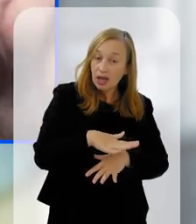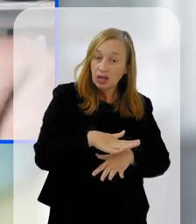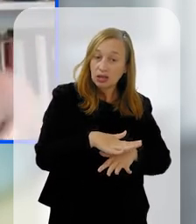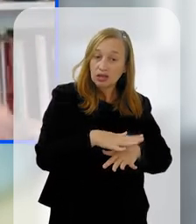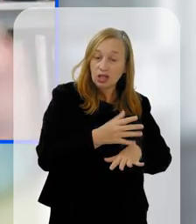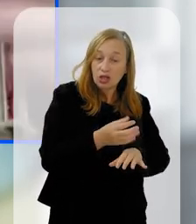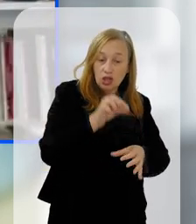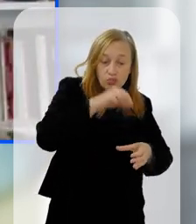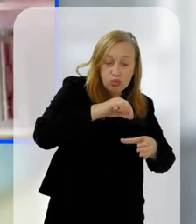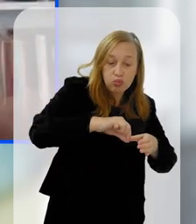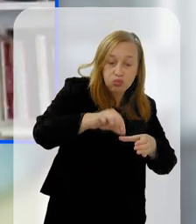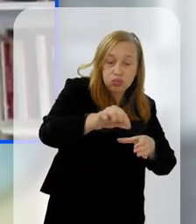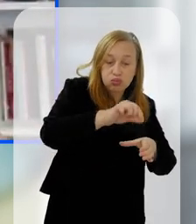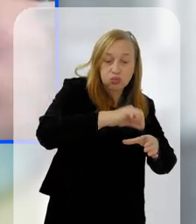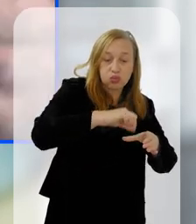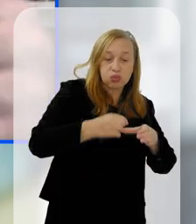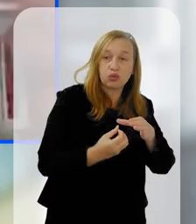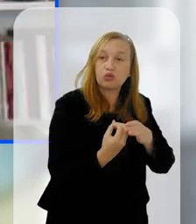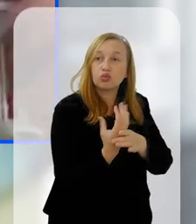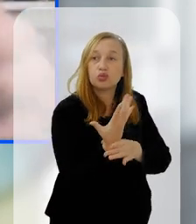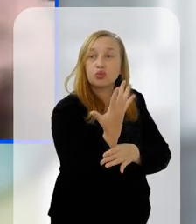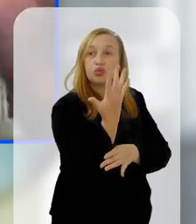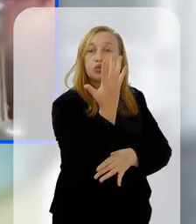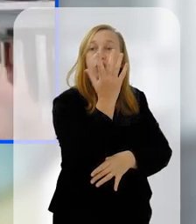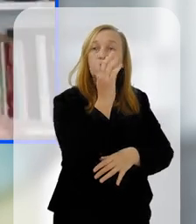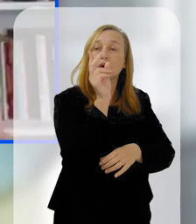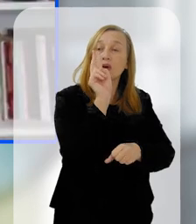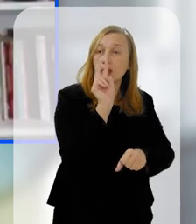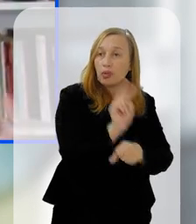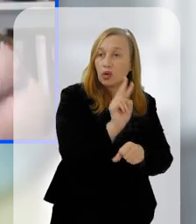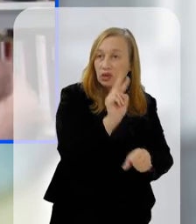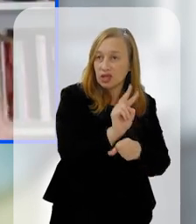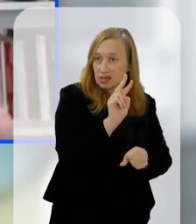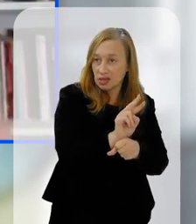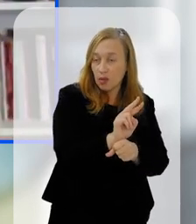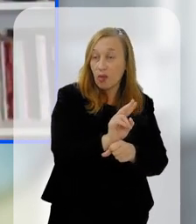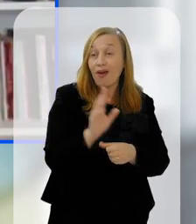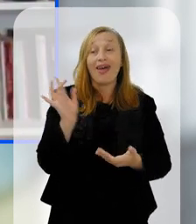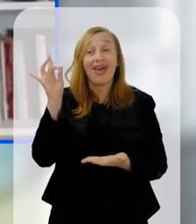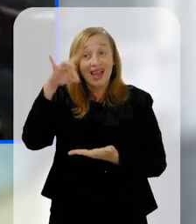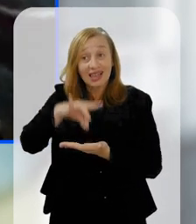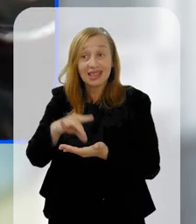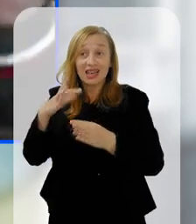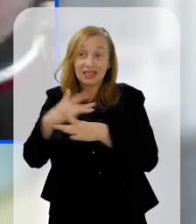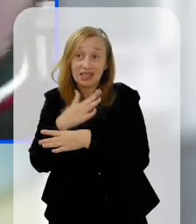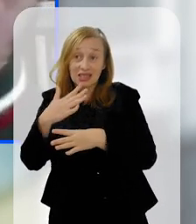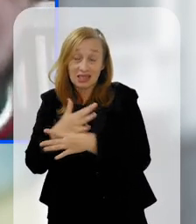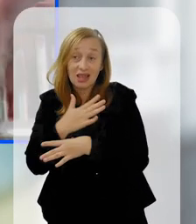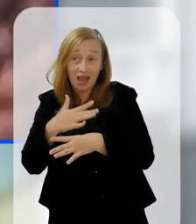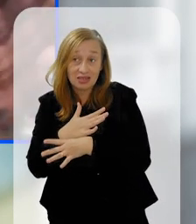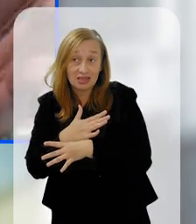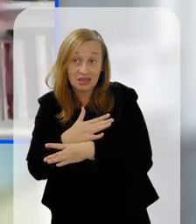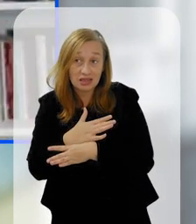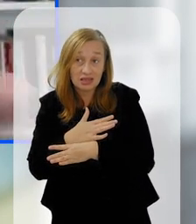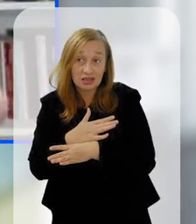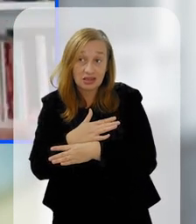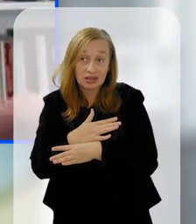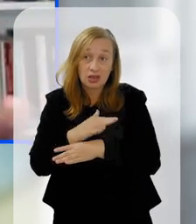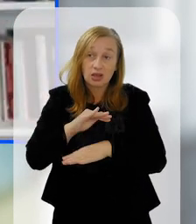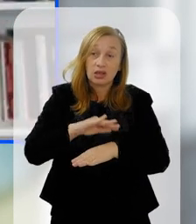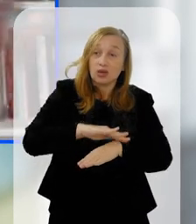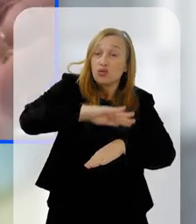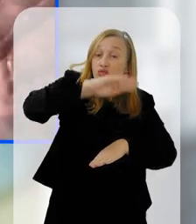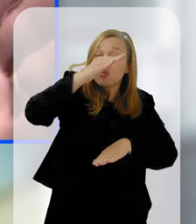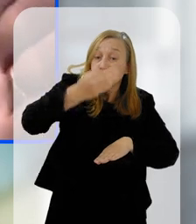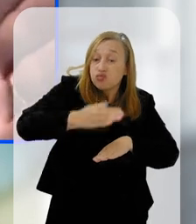existe mais, para a natureza, para que aquilo sirva como uma faixa de proteção. Esta é a realidade das cidades que estão nos vales